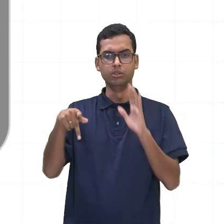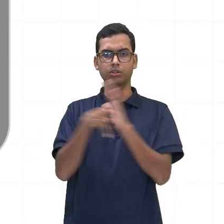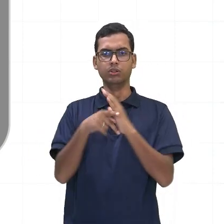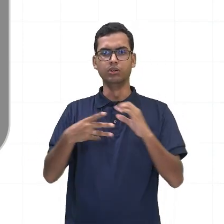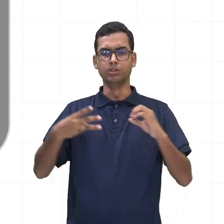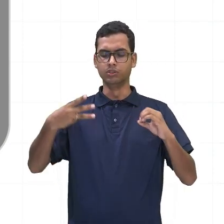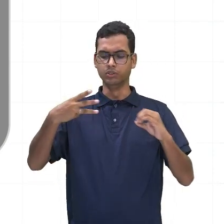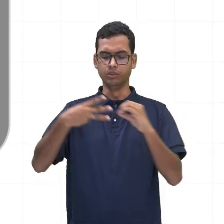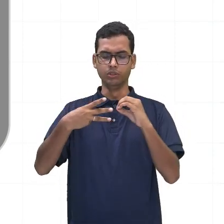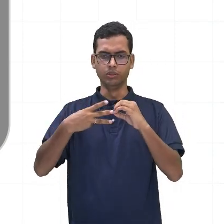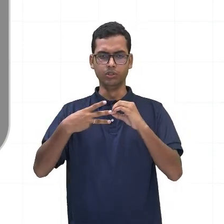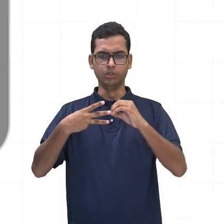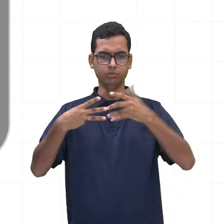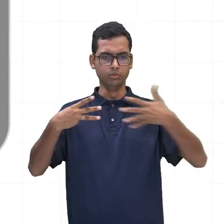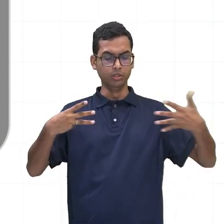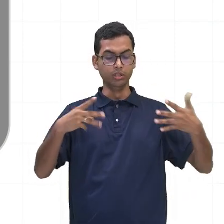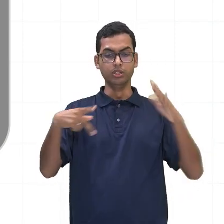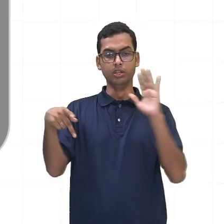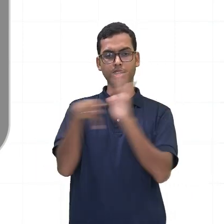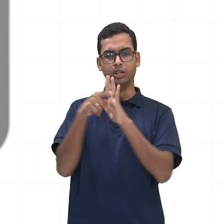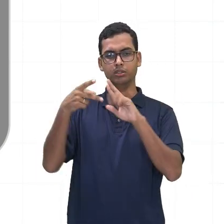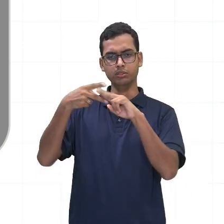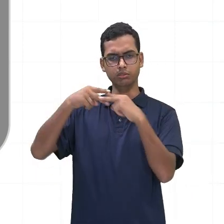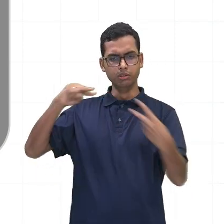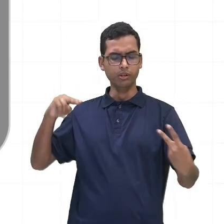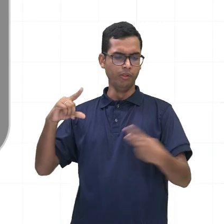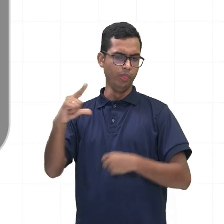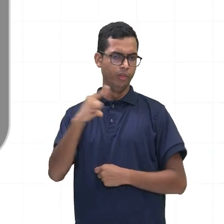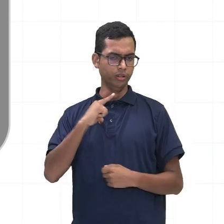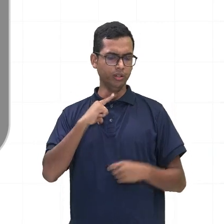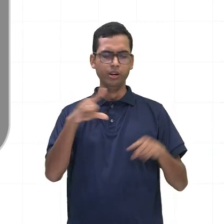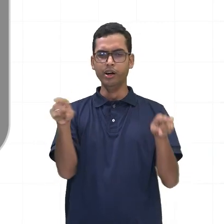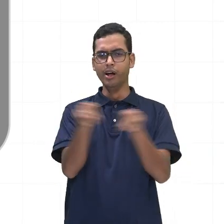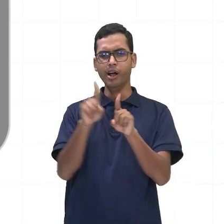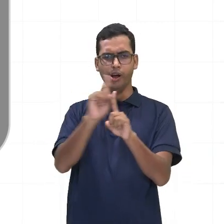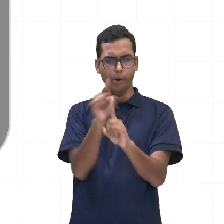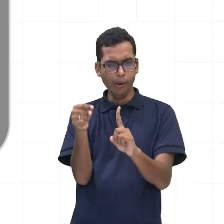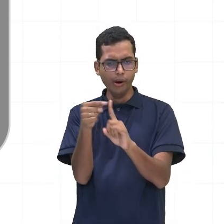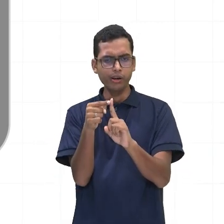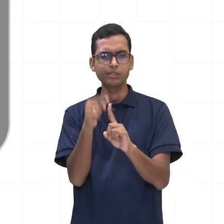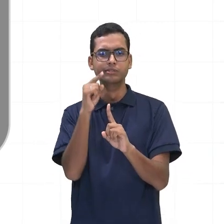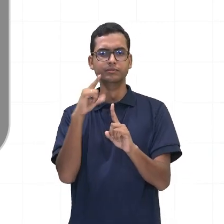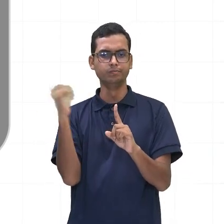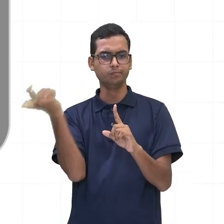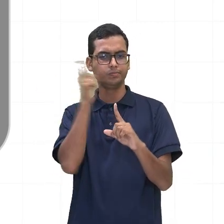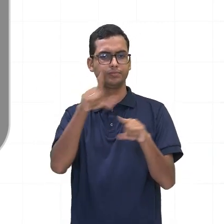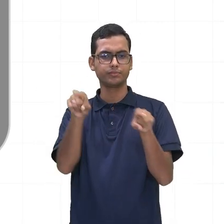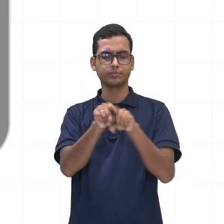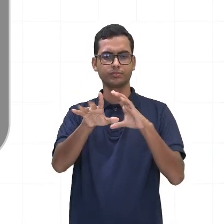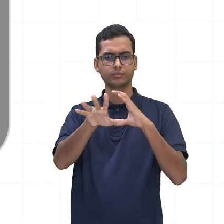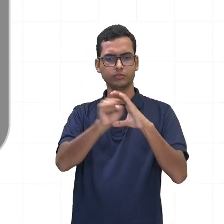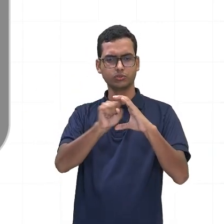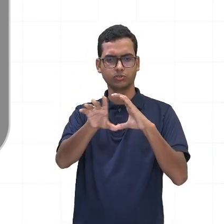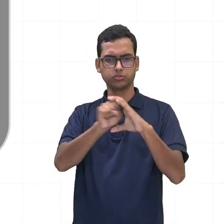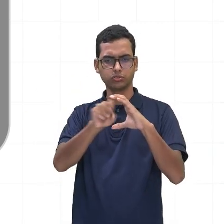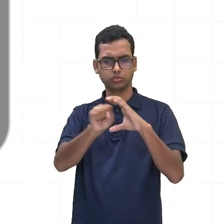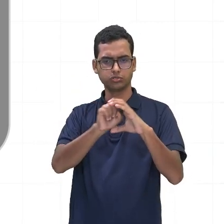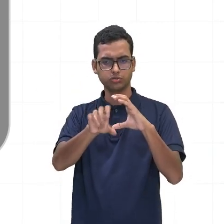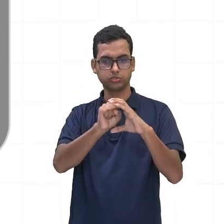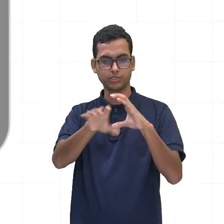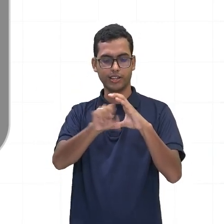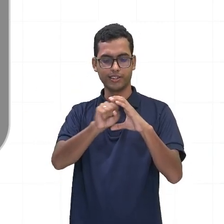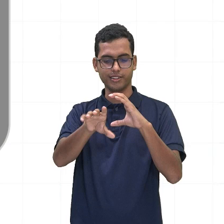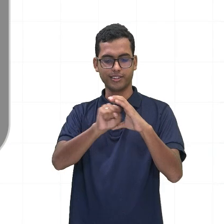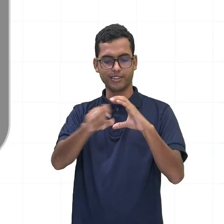DNA próprio. Nós temos aí a sua função, que é a de realizar a respiração celular, que produz a